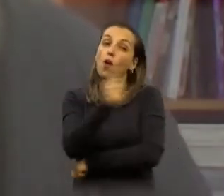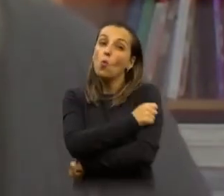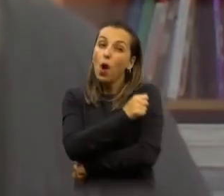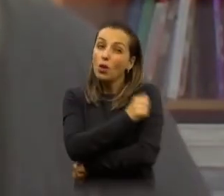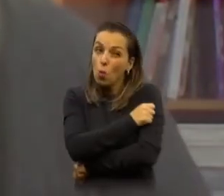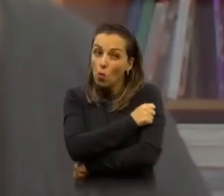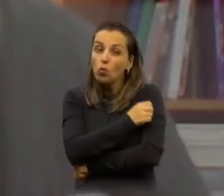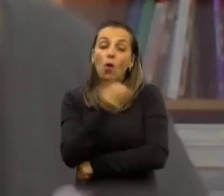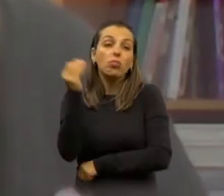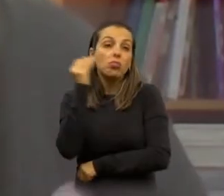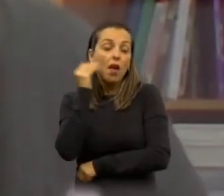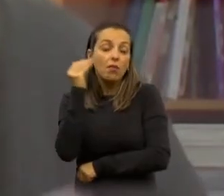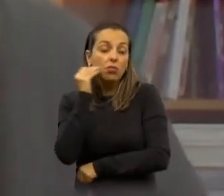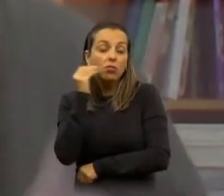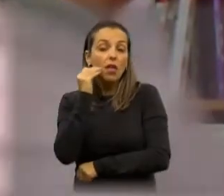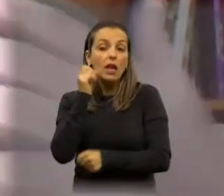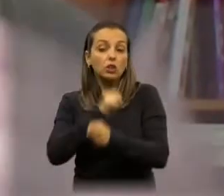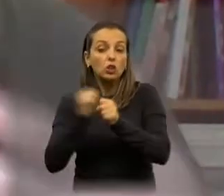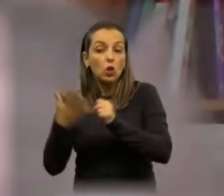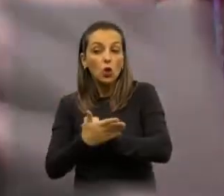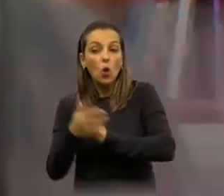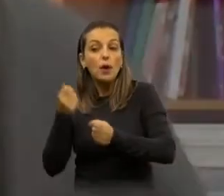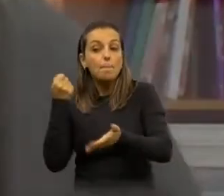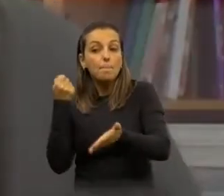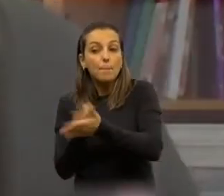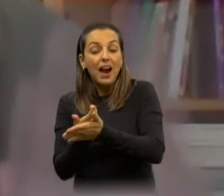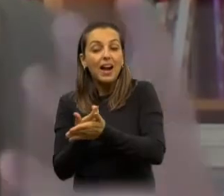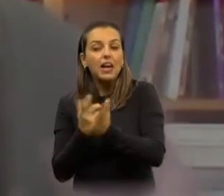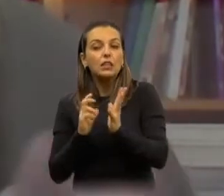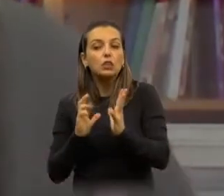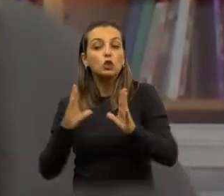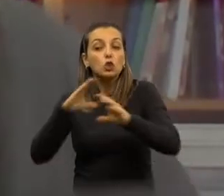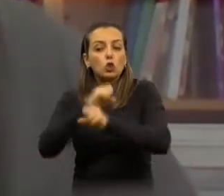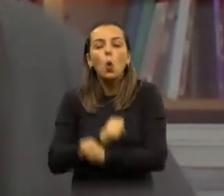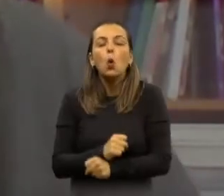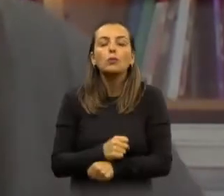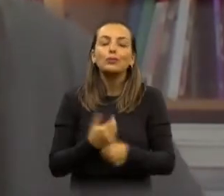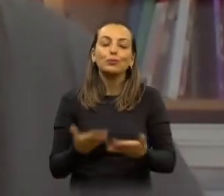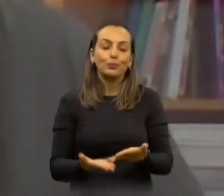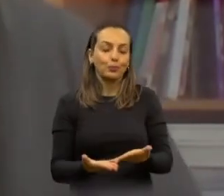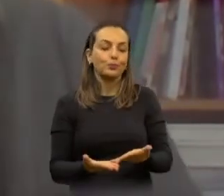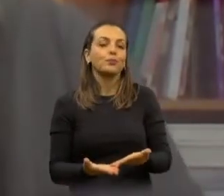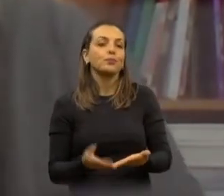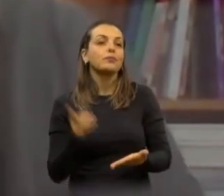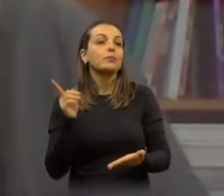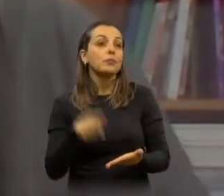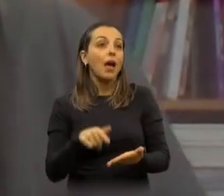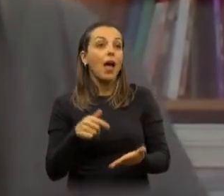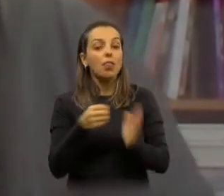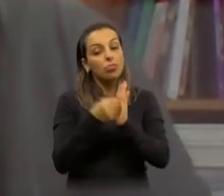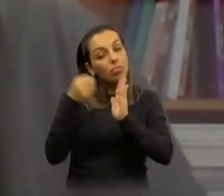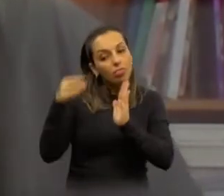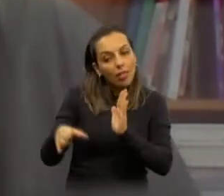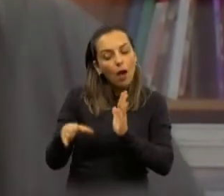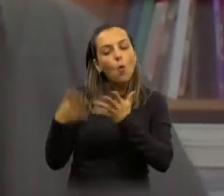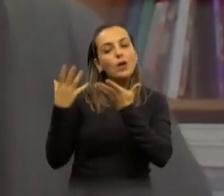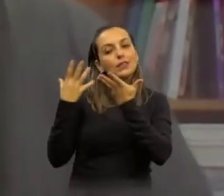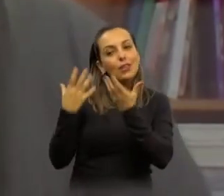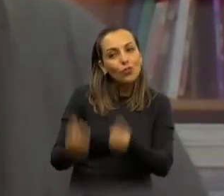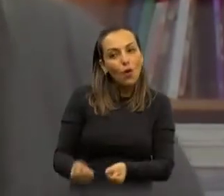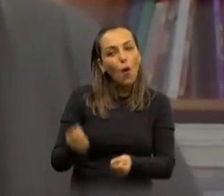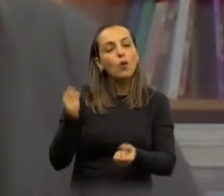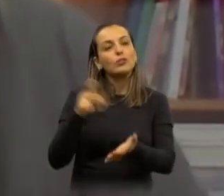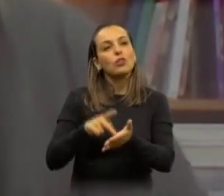prefeitura tem feito para combater a Covid-19, estão pagando tarifa inteira. Isso é um exemplo. E essa nossa indicação foi acatada